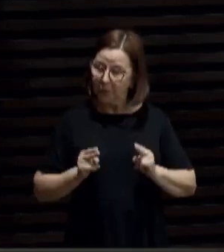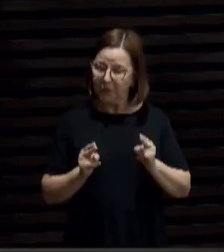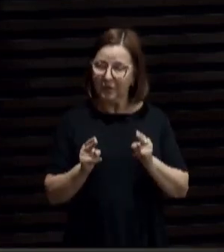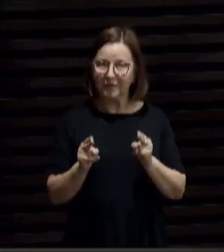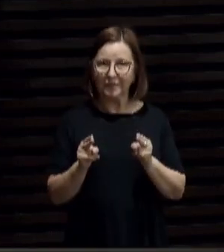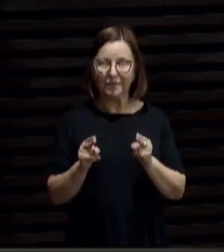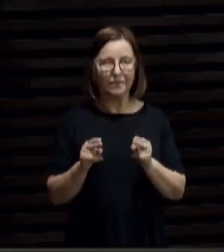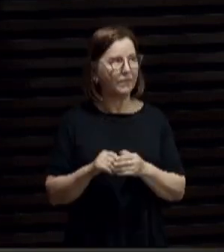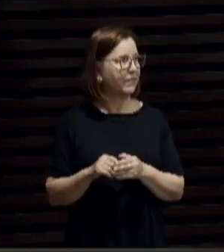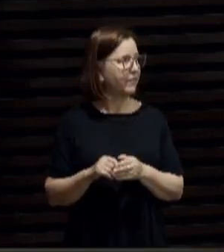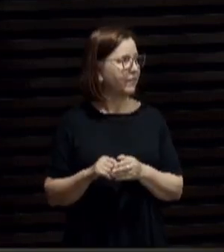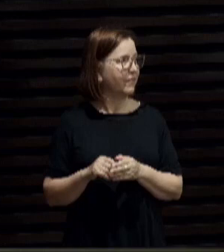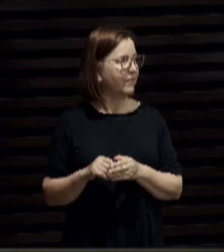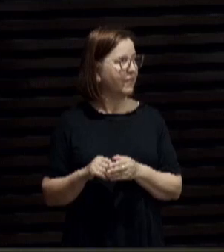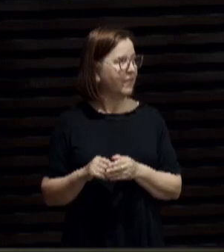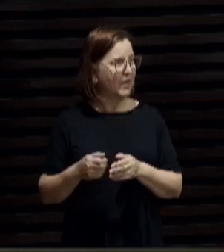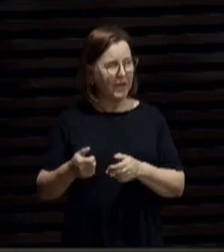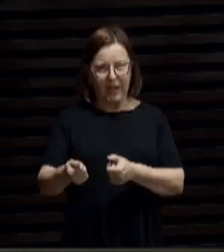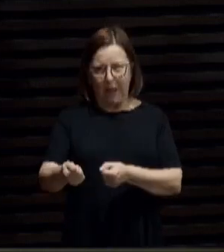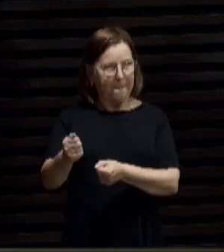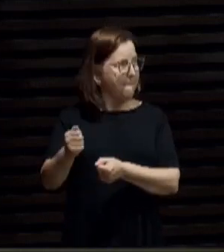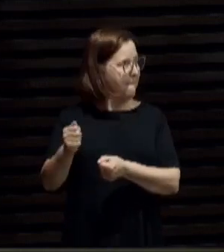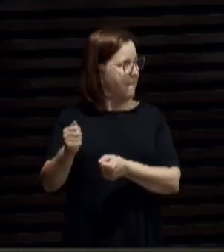doutor. E ele foi.